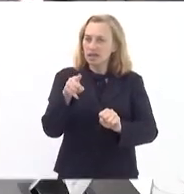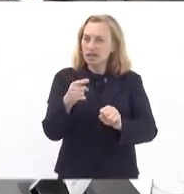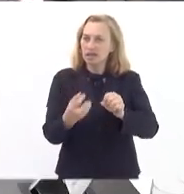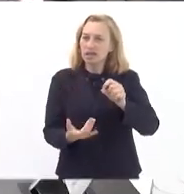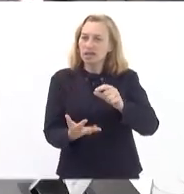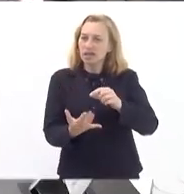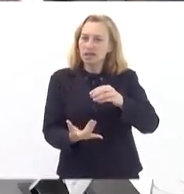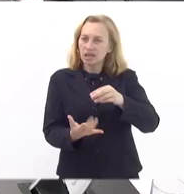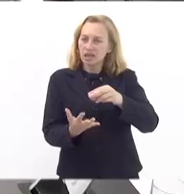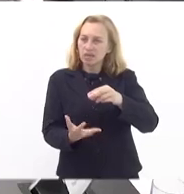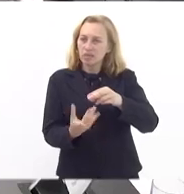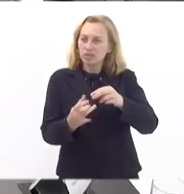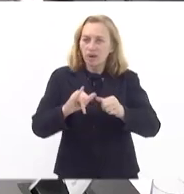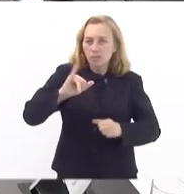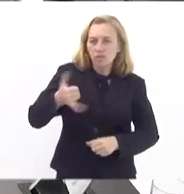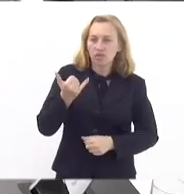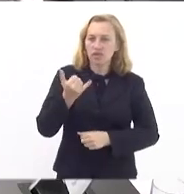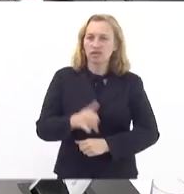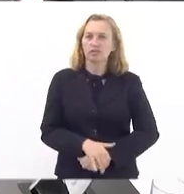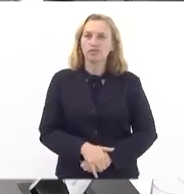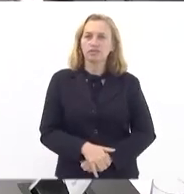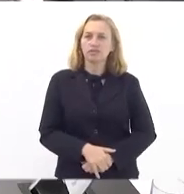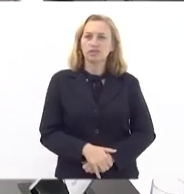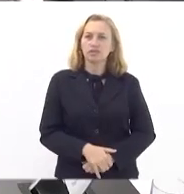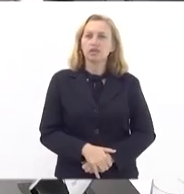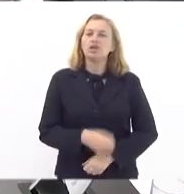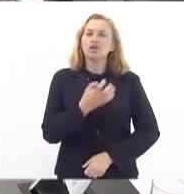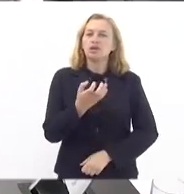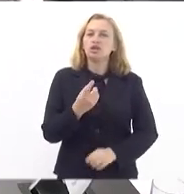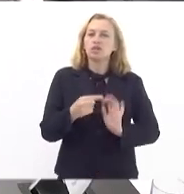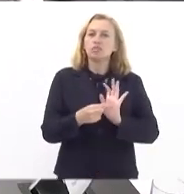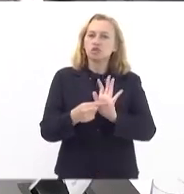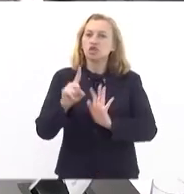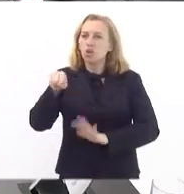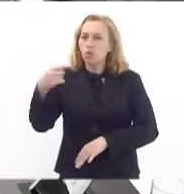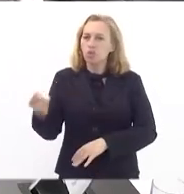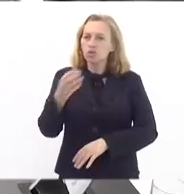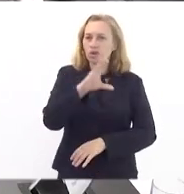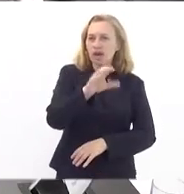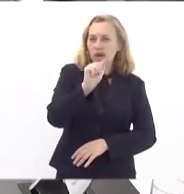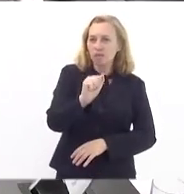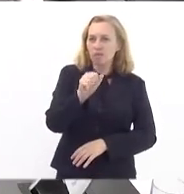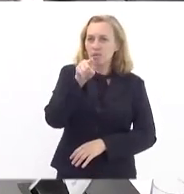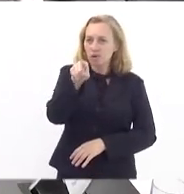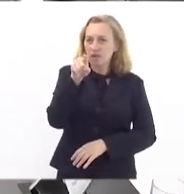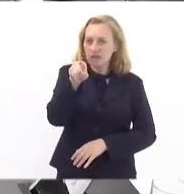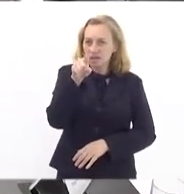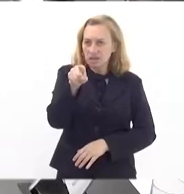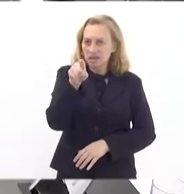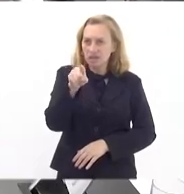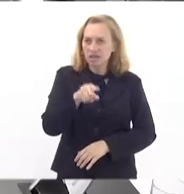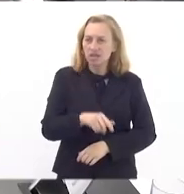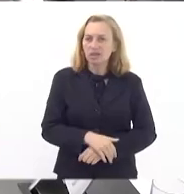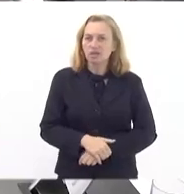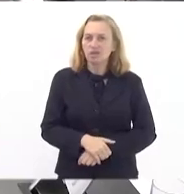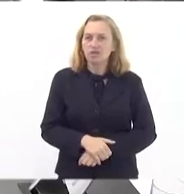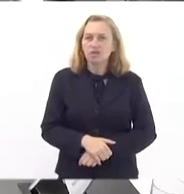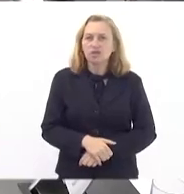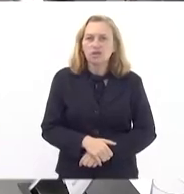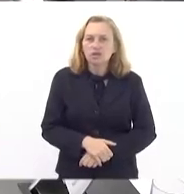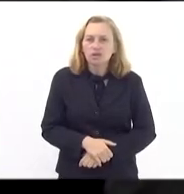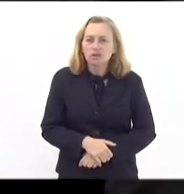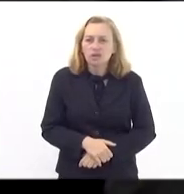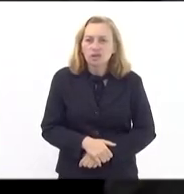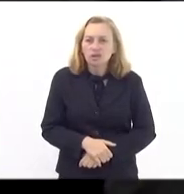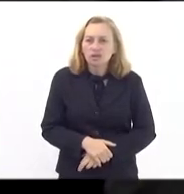derrete para aproveitar o cabo e eu queria mostrar o outro cabo que é esse aqui esse cabo aqui ele é no